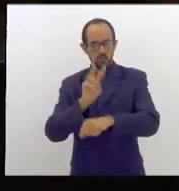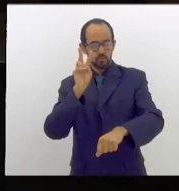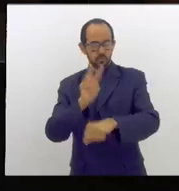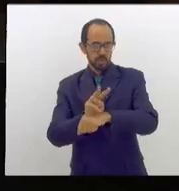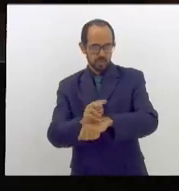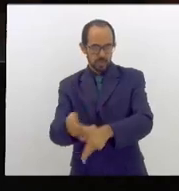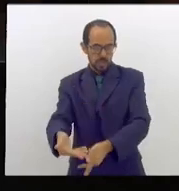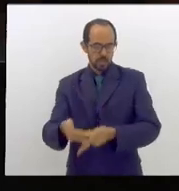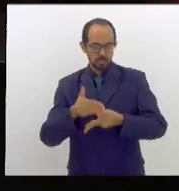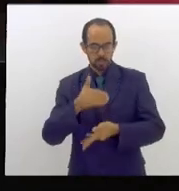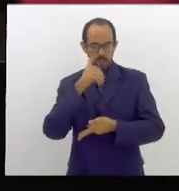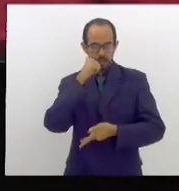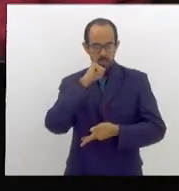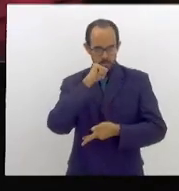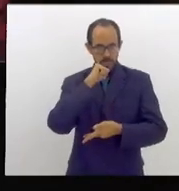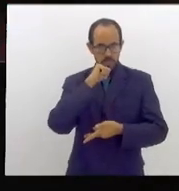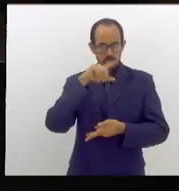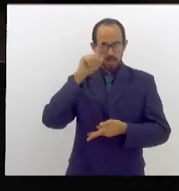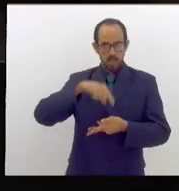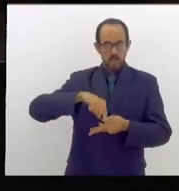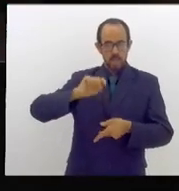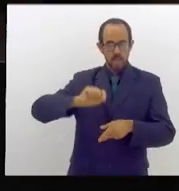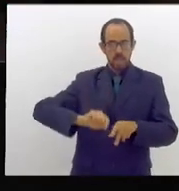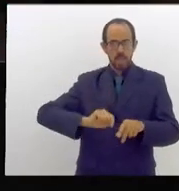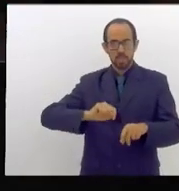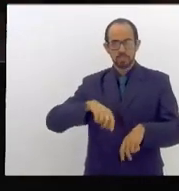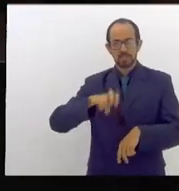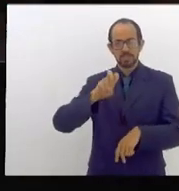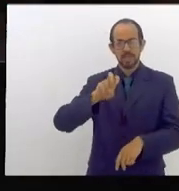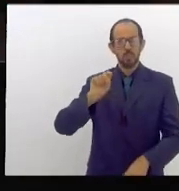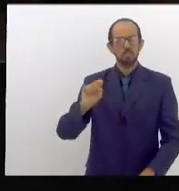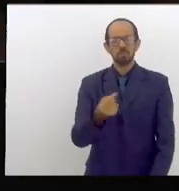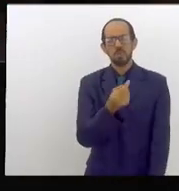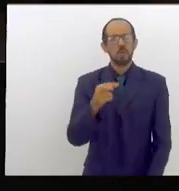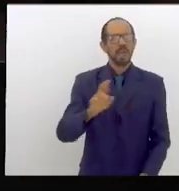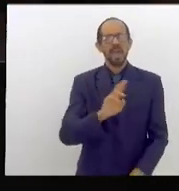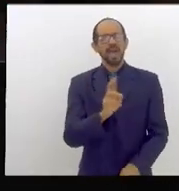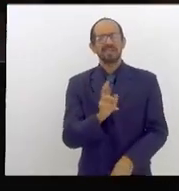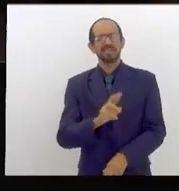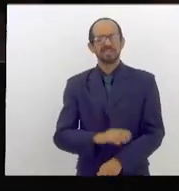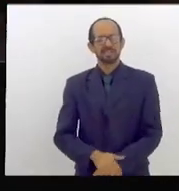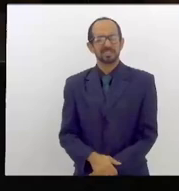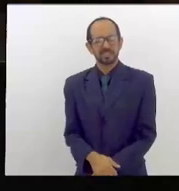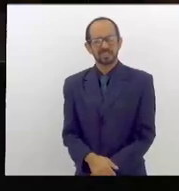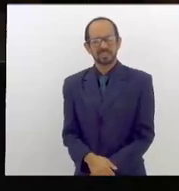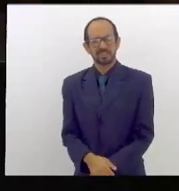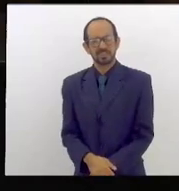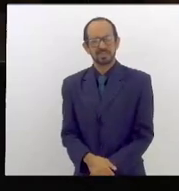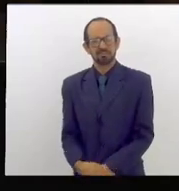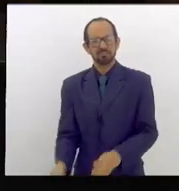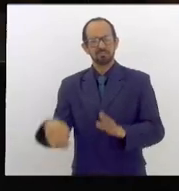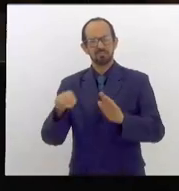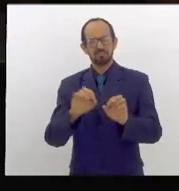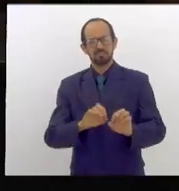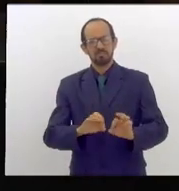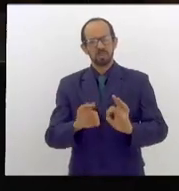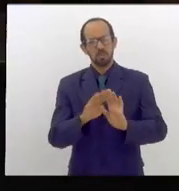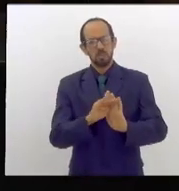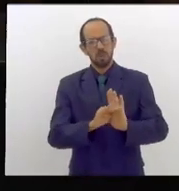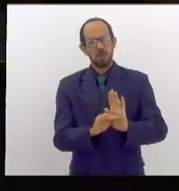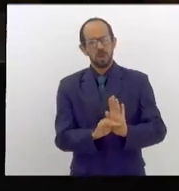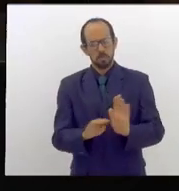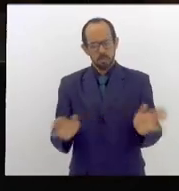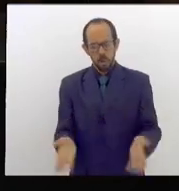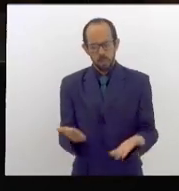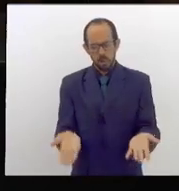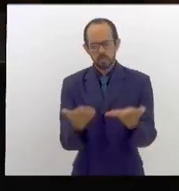atendimento às mulheres e é uma previsão apenas de r$ 5.000 para um programa de promoção